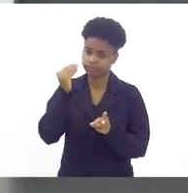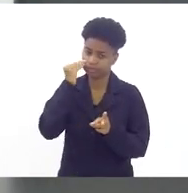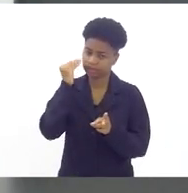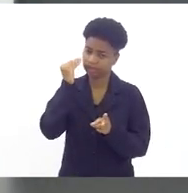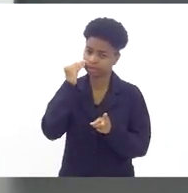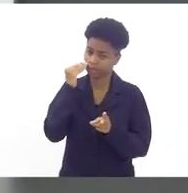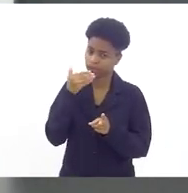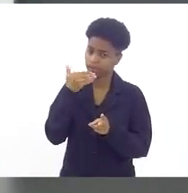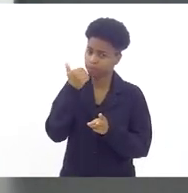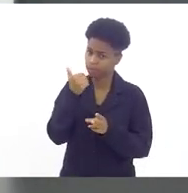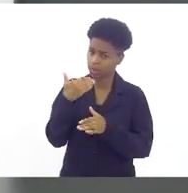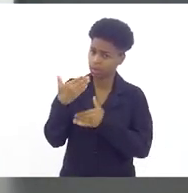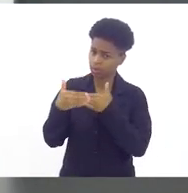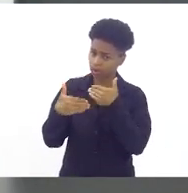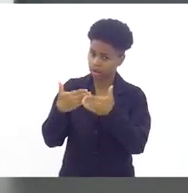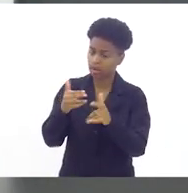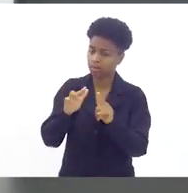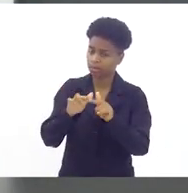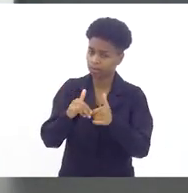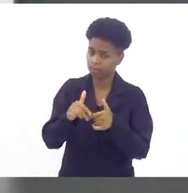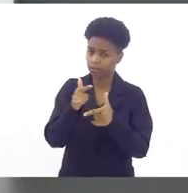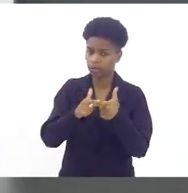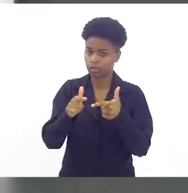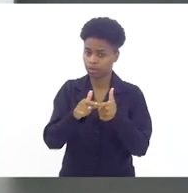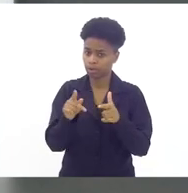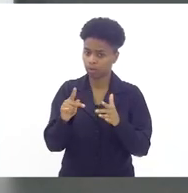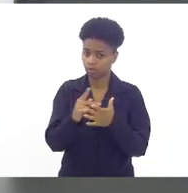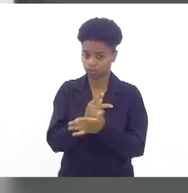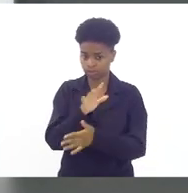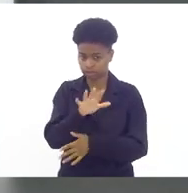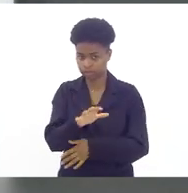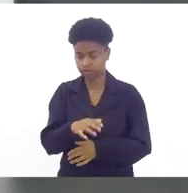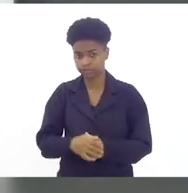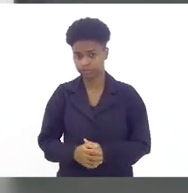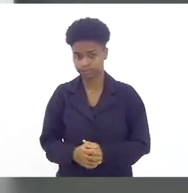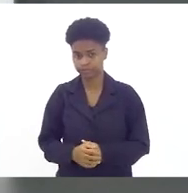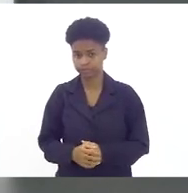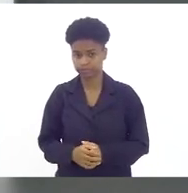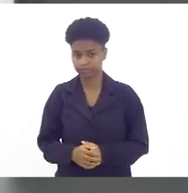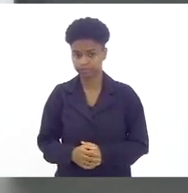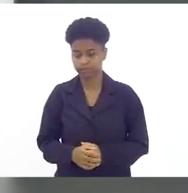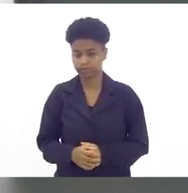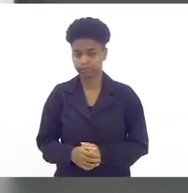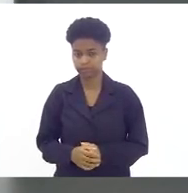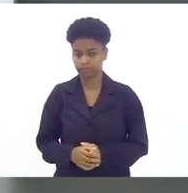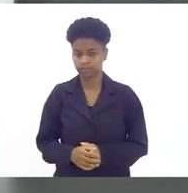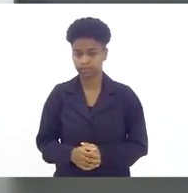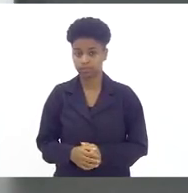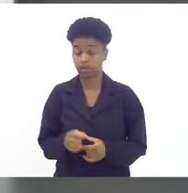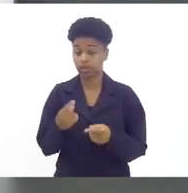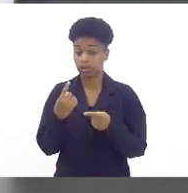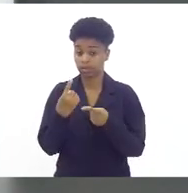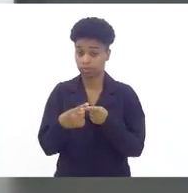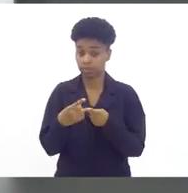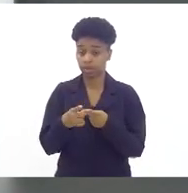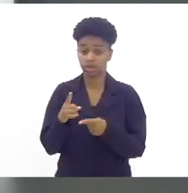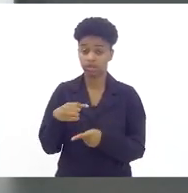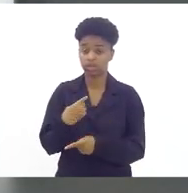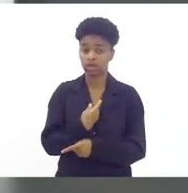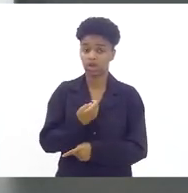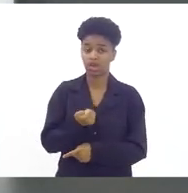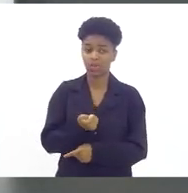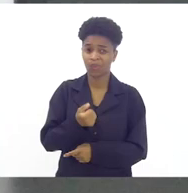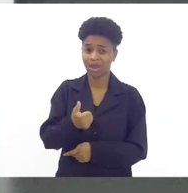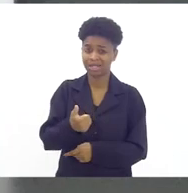recuperando daquela tragédia que nós ali a rede ela quase ela